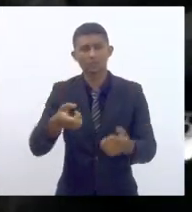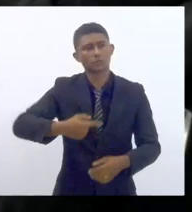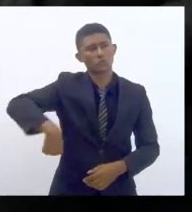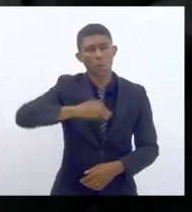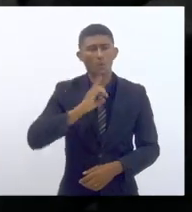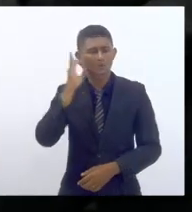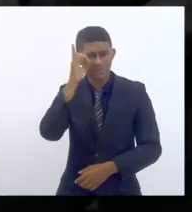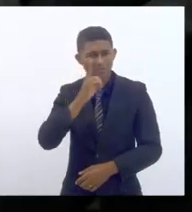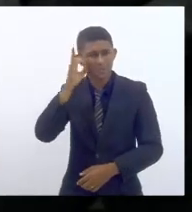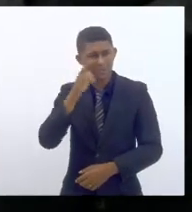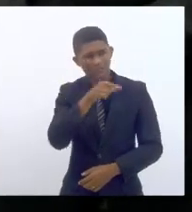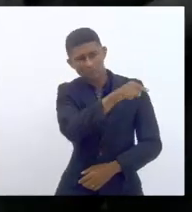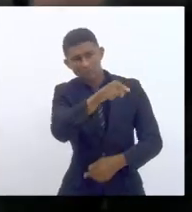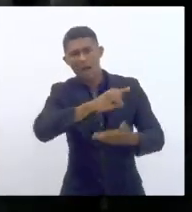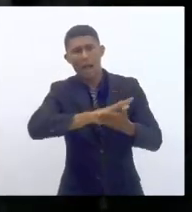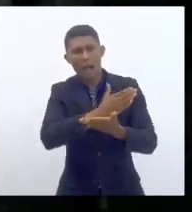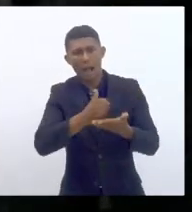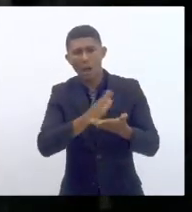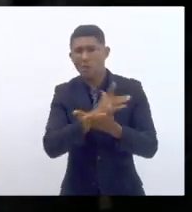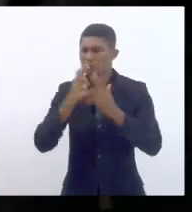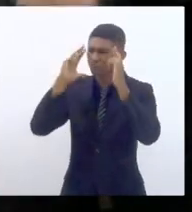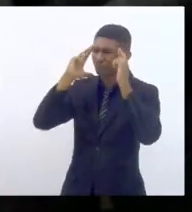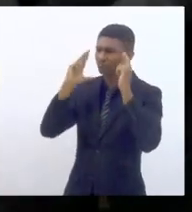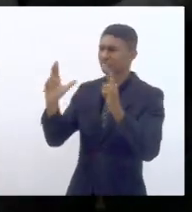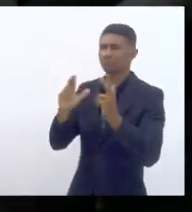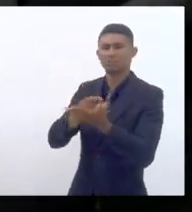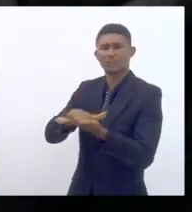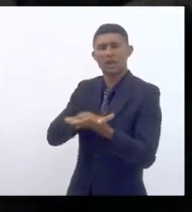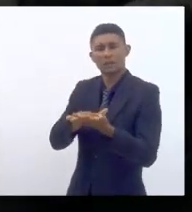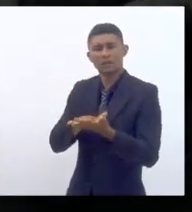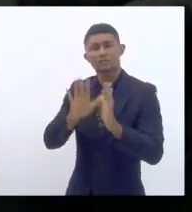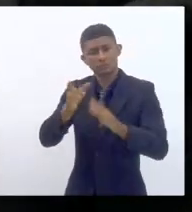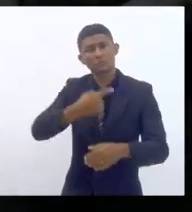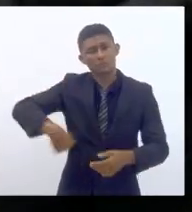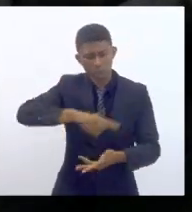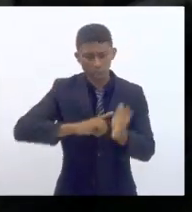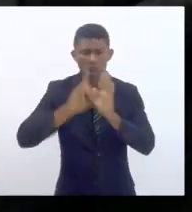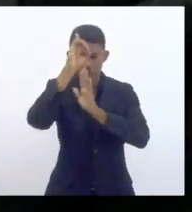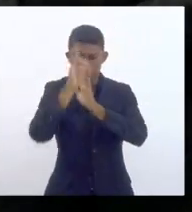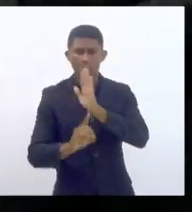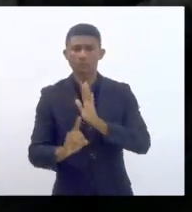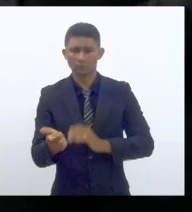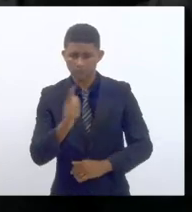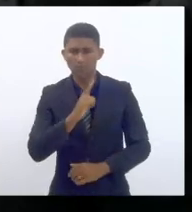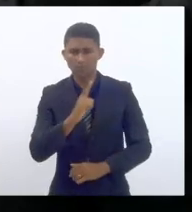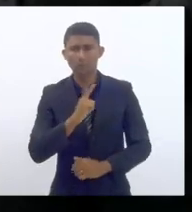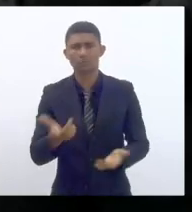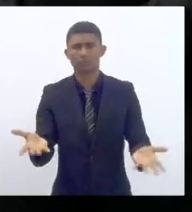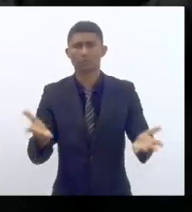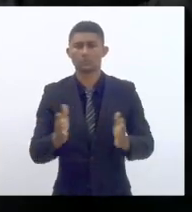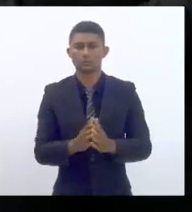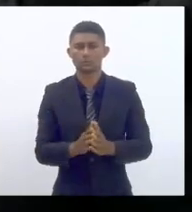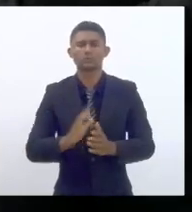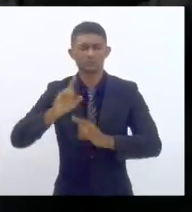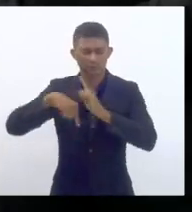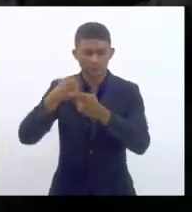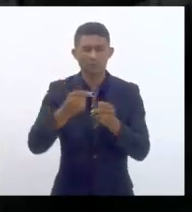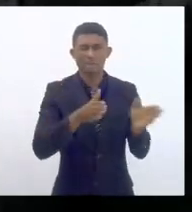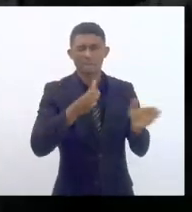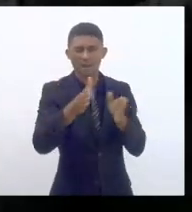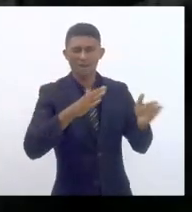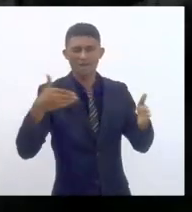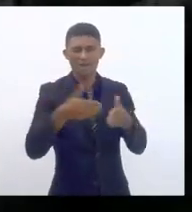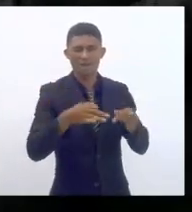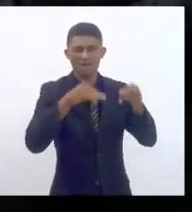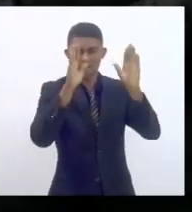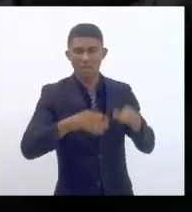sendo respeitados pelas prerrogativas que são nossa, por direito. Mas eu vou falar no expediente final, porque